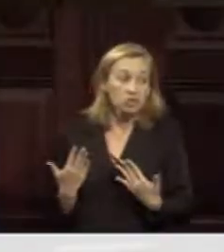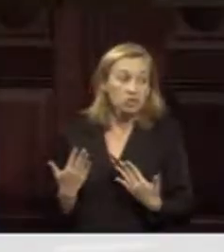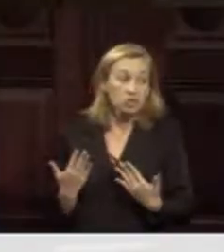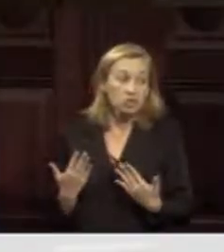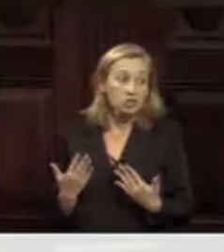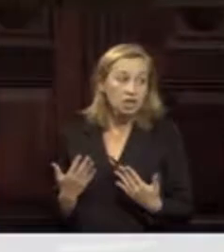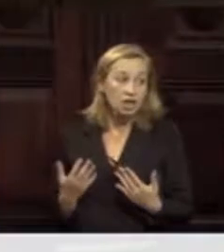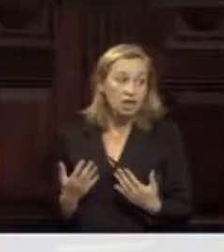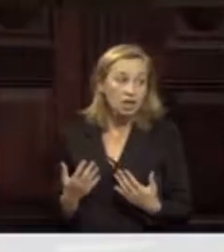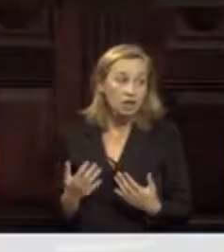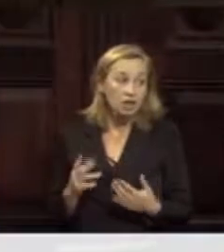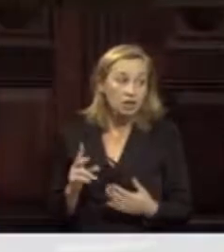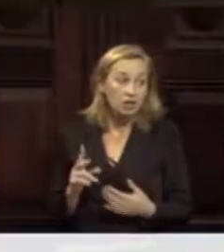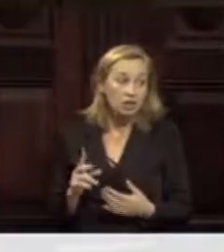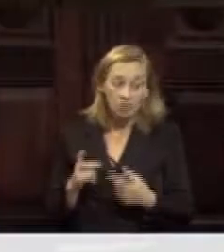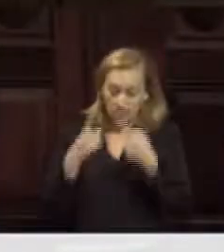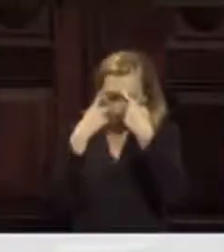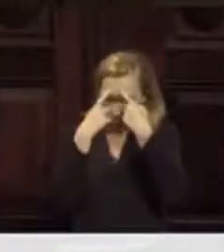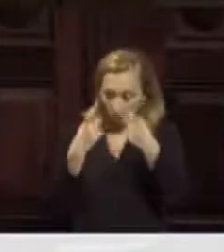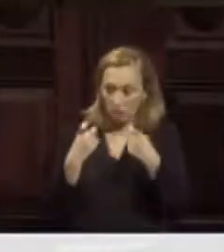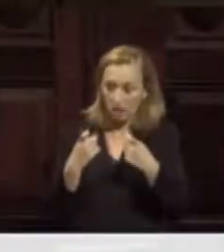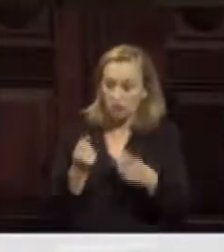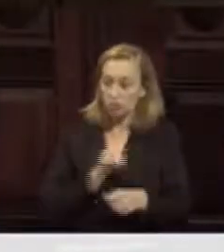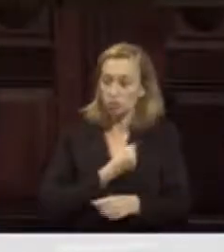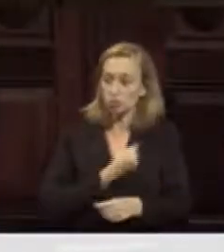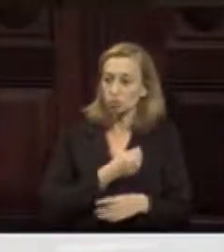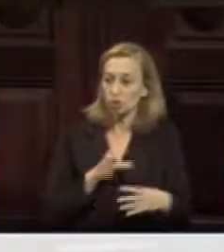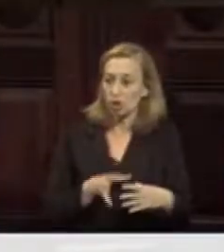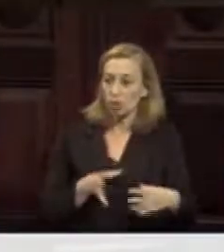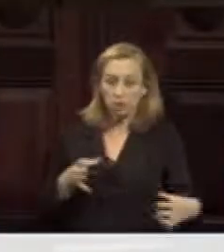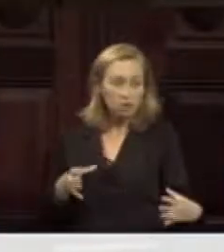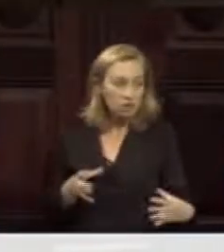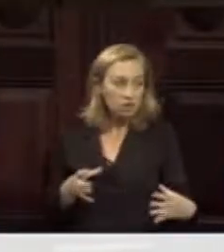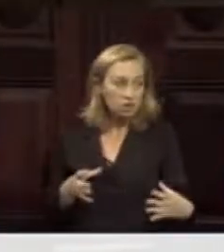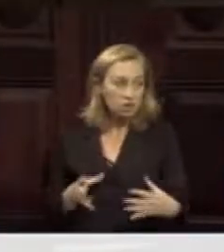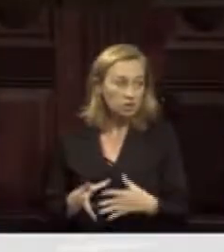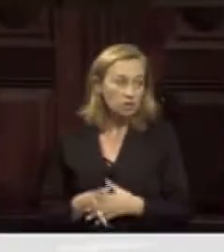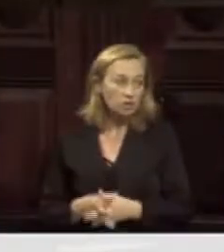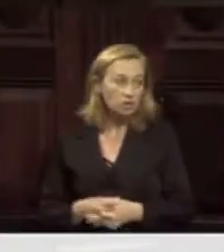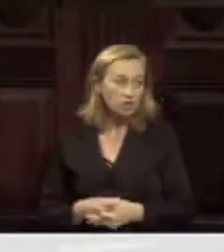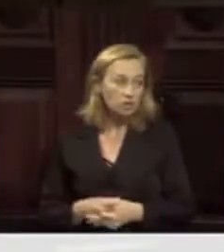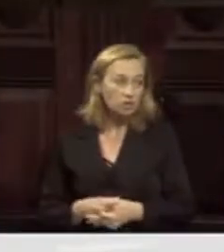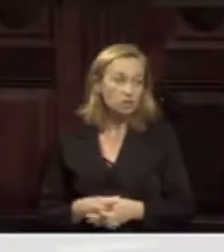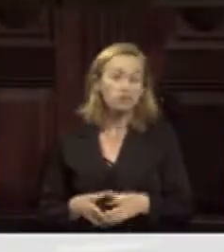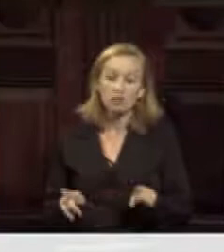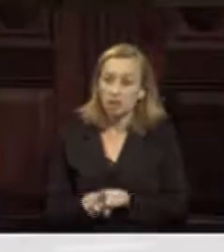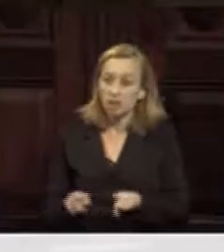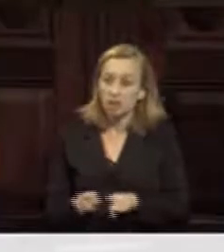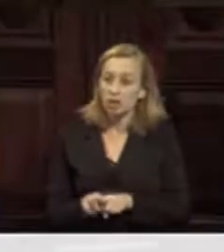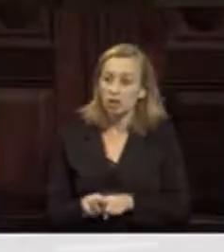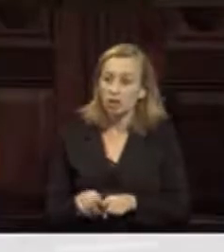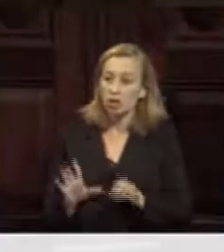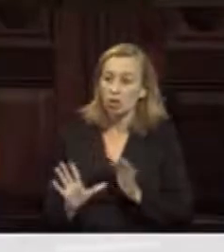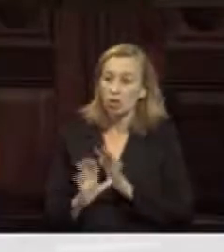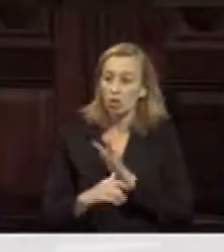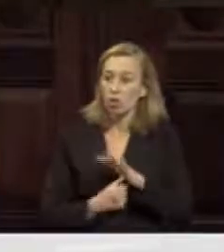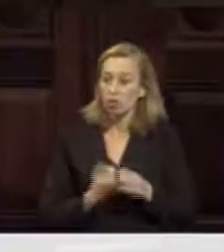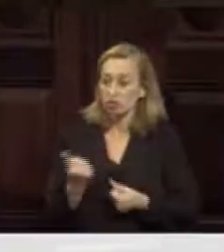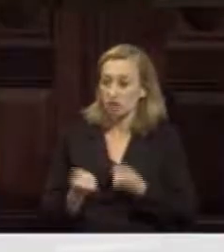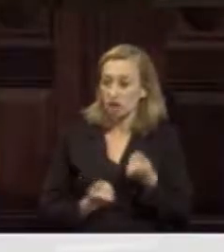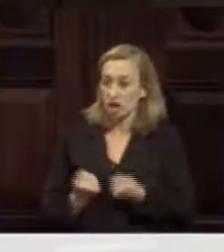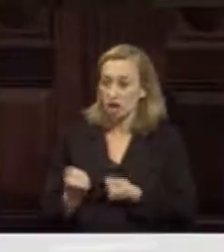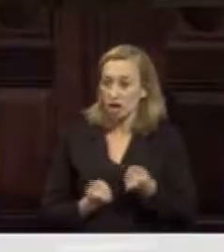homicídios tenham tido um aumento, não nos causa surpresa que o roubo de carga tenha tido o